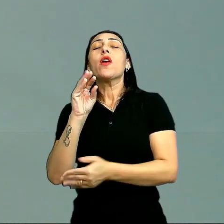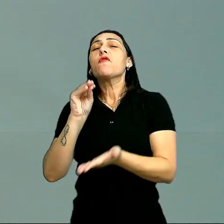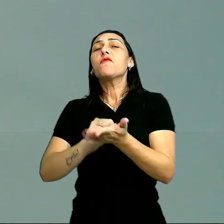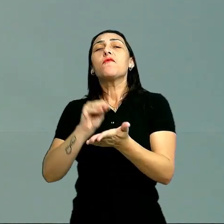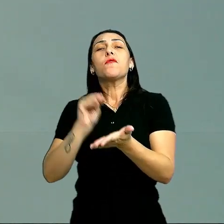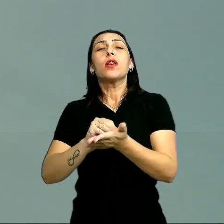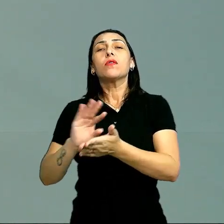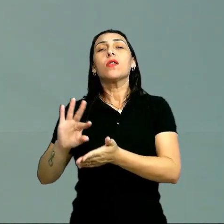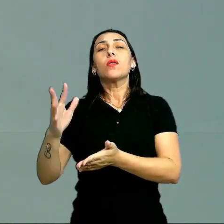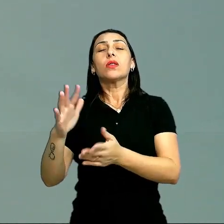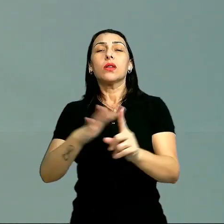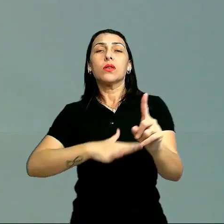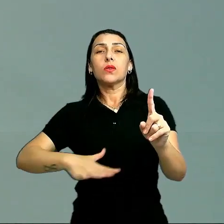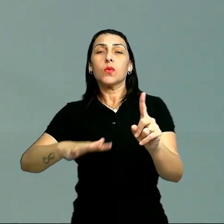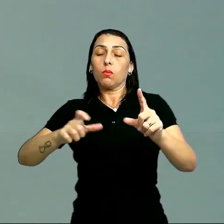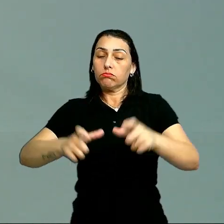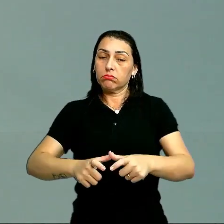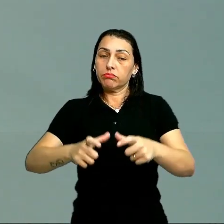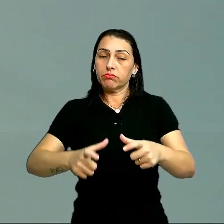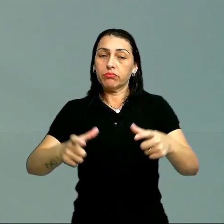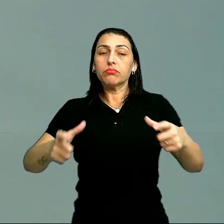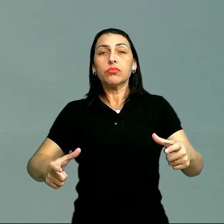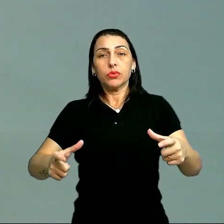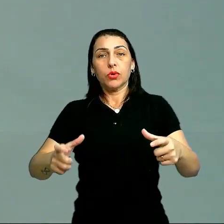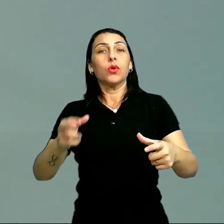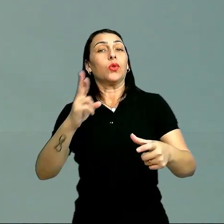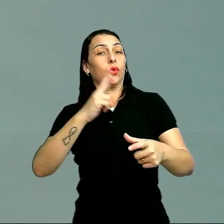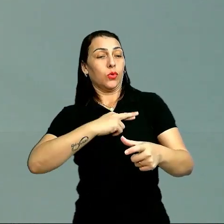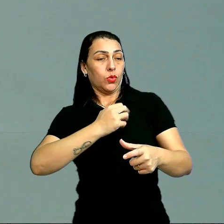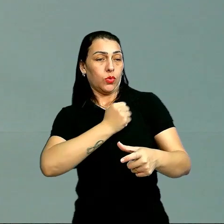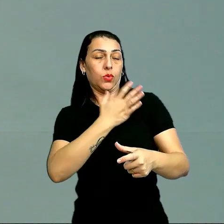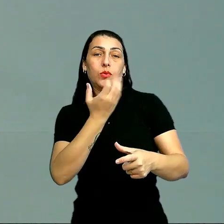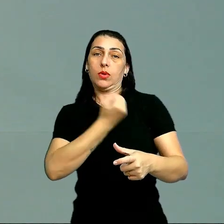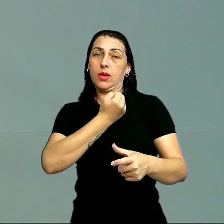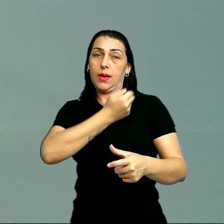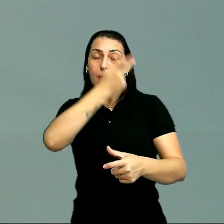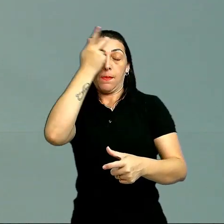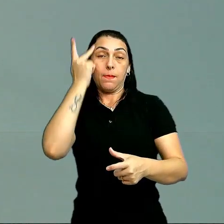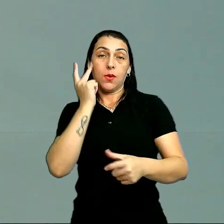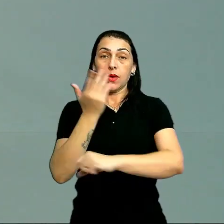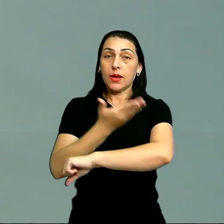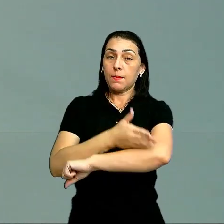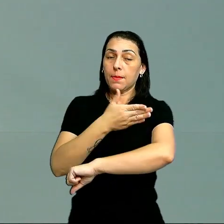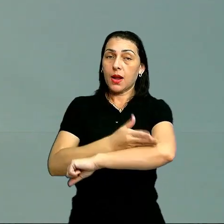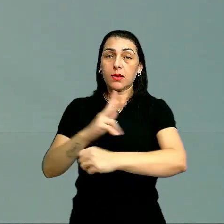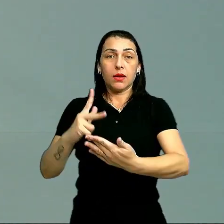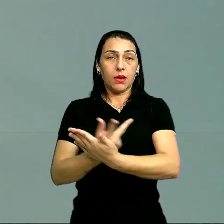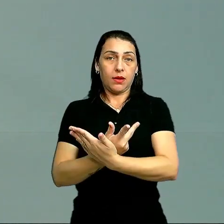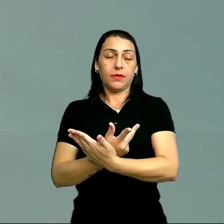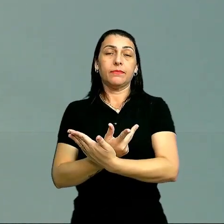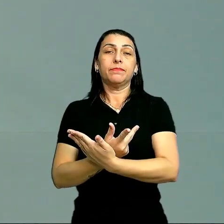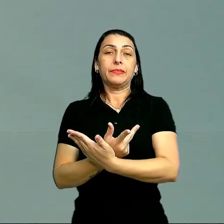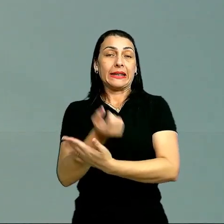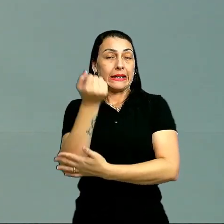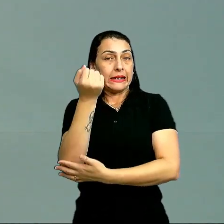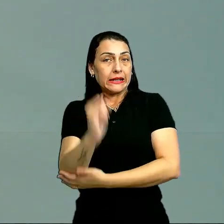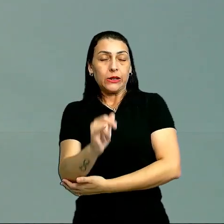na nossa sociedade? Um aumento do número de racistas, desse tipo de prática. Então, assim,